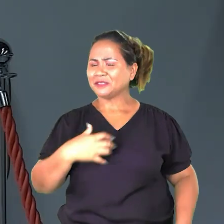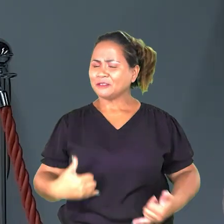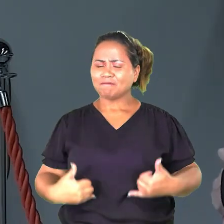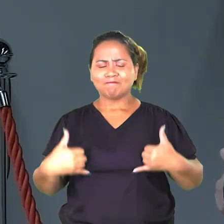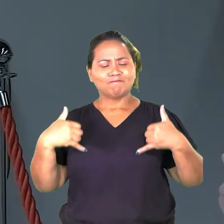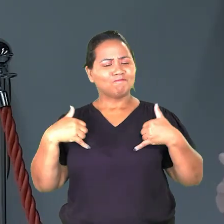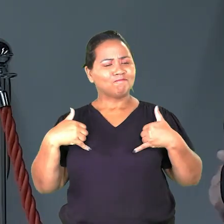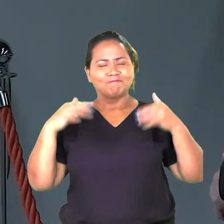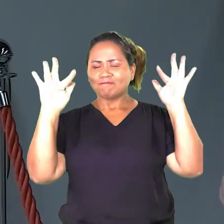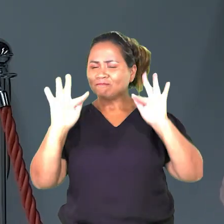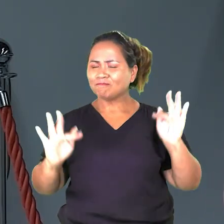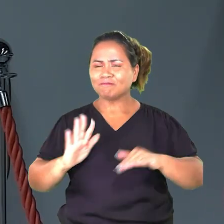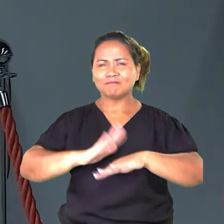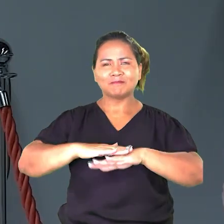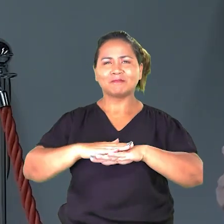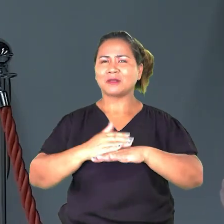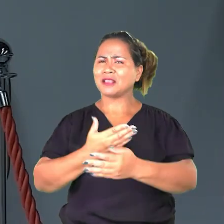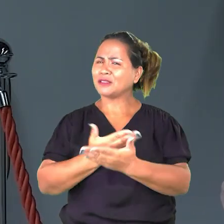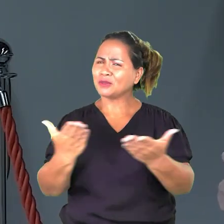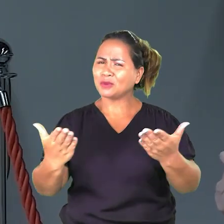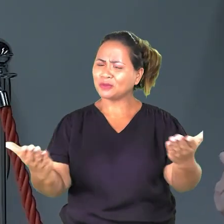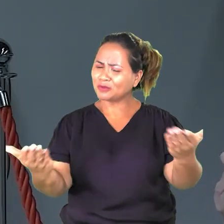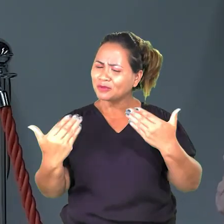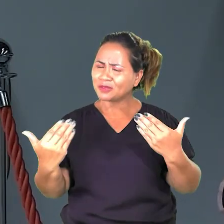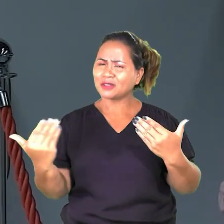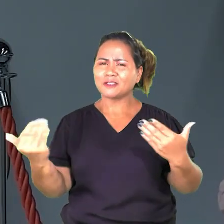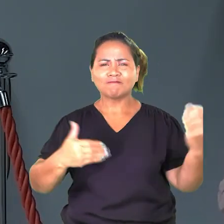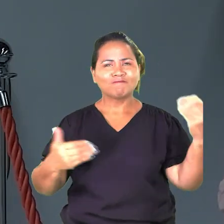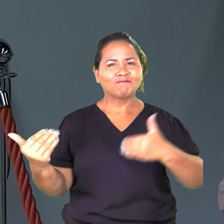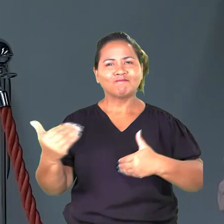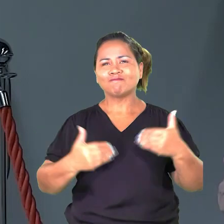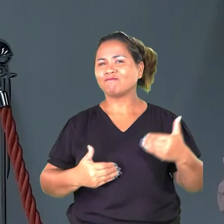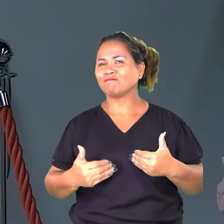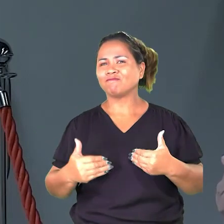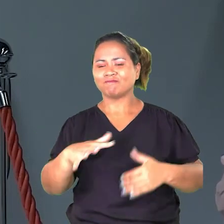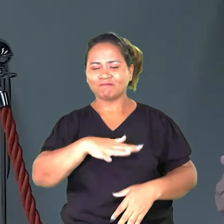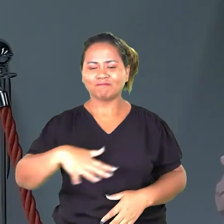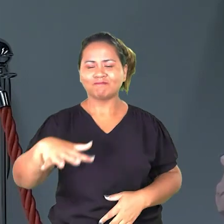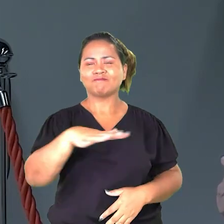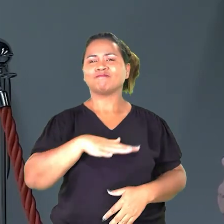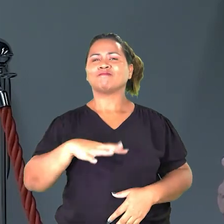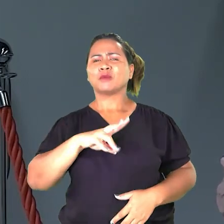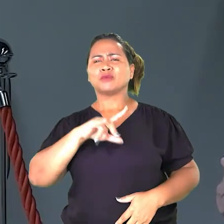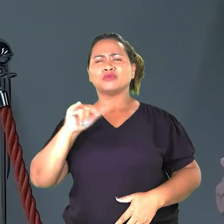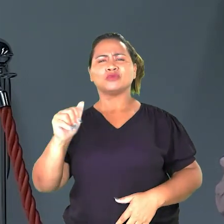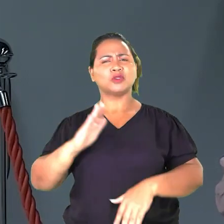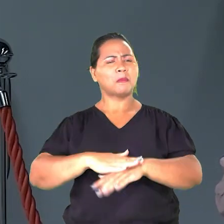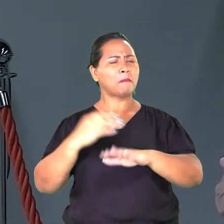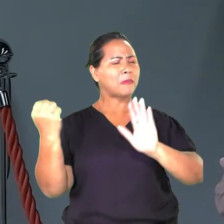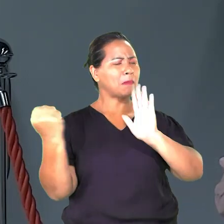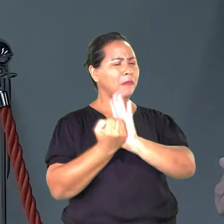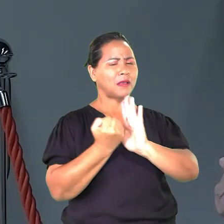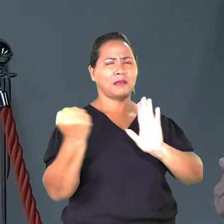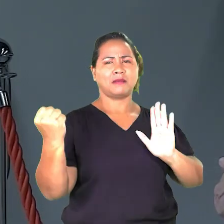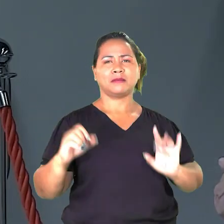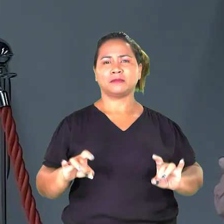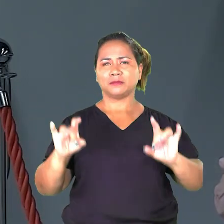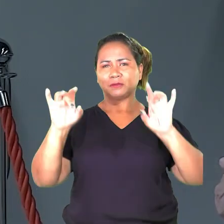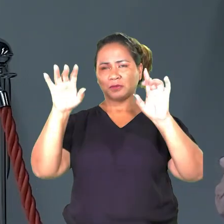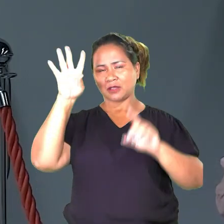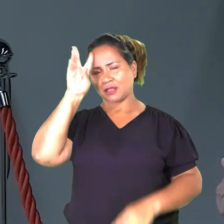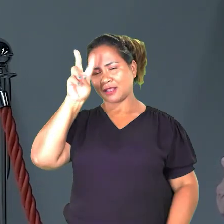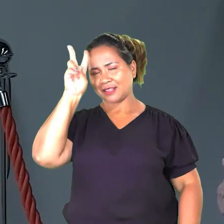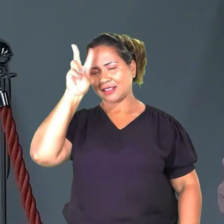Bom dia. Desembargador Paulo Sérgio Brant de Carvalho Galizia, presidente TRE São Paulo. É um prazer recebê-los aqui nesse espaço para